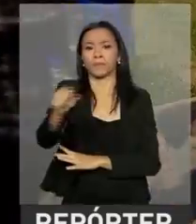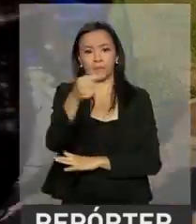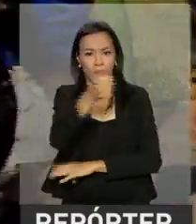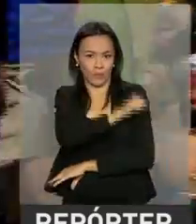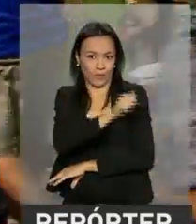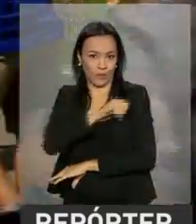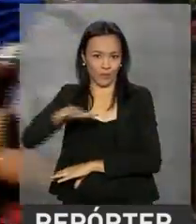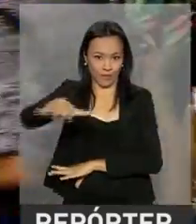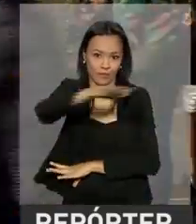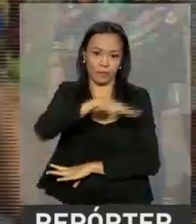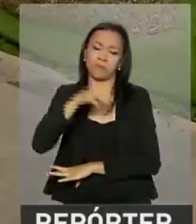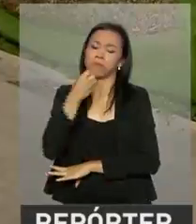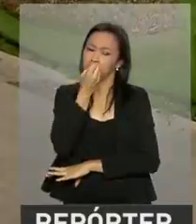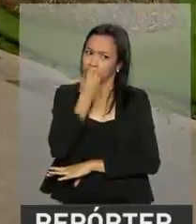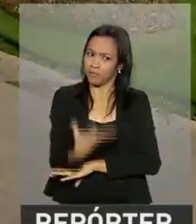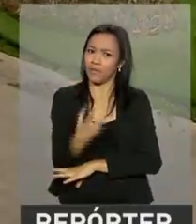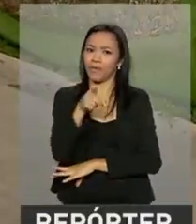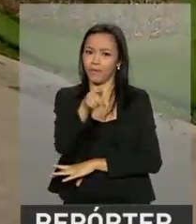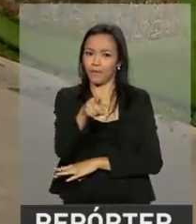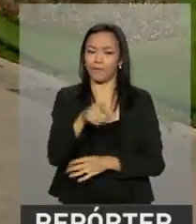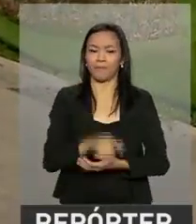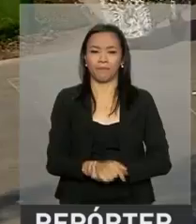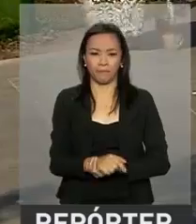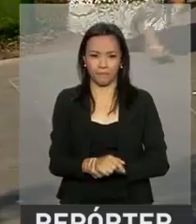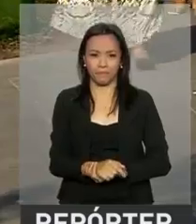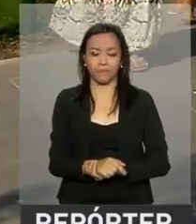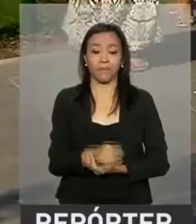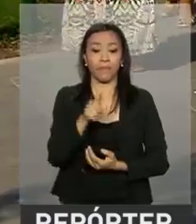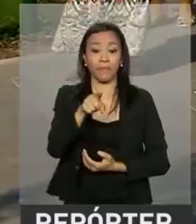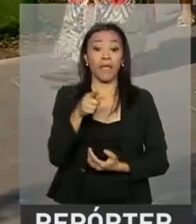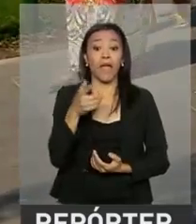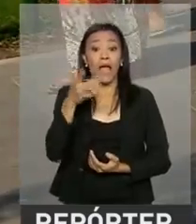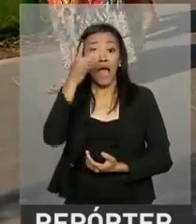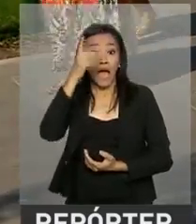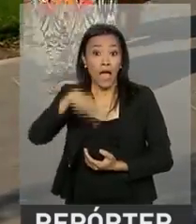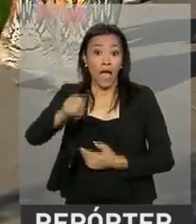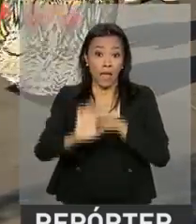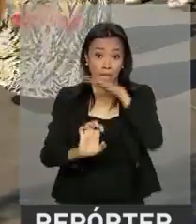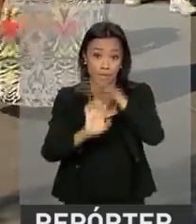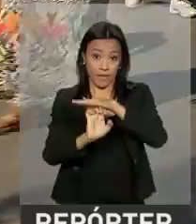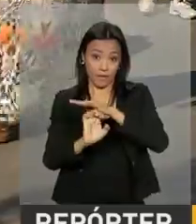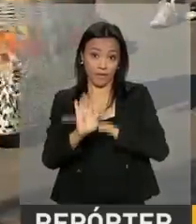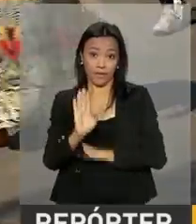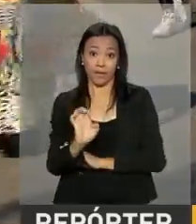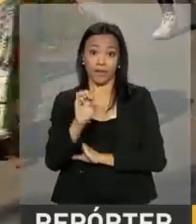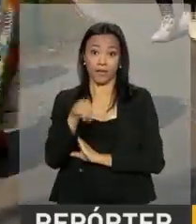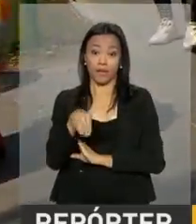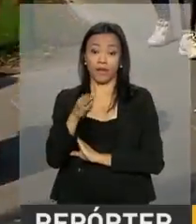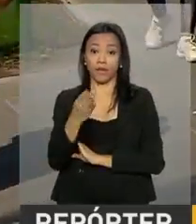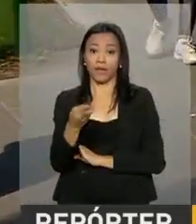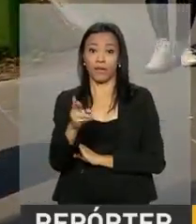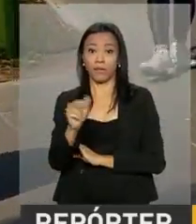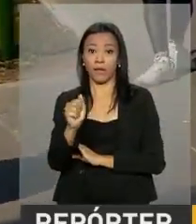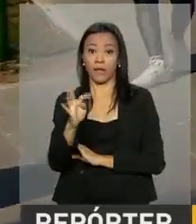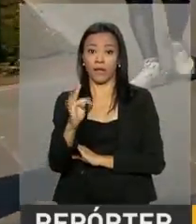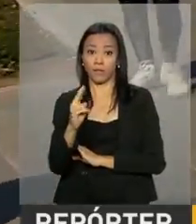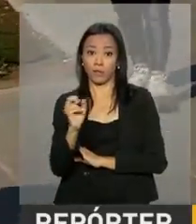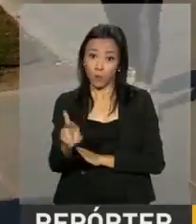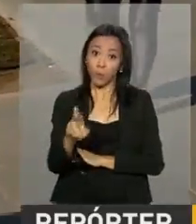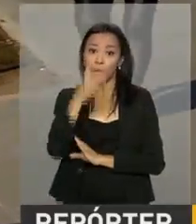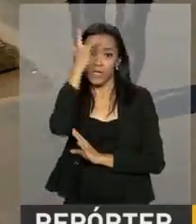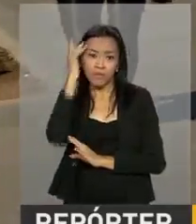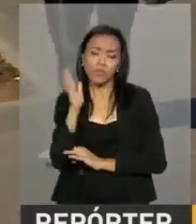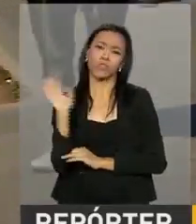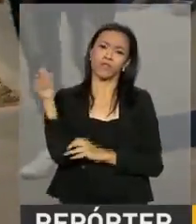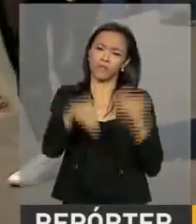saldo, ela diz, é positivo. Love it, I love it. A expectativa da Embratur é de que pelo menos 1 milhão de turistas venham ao Rio de Janeiro até o